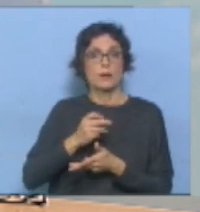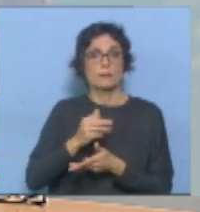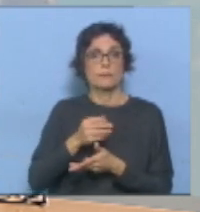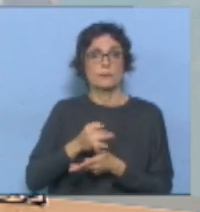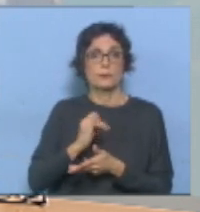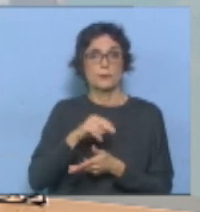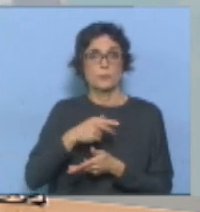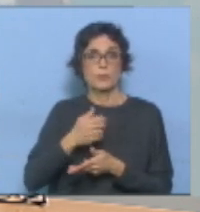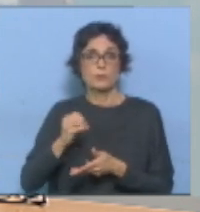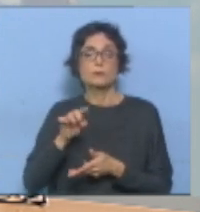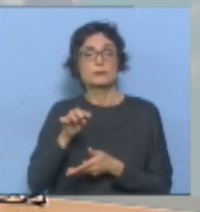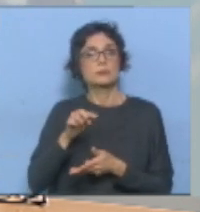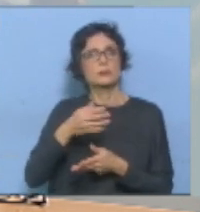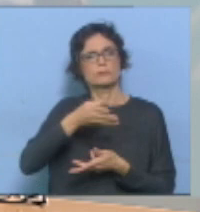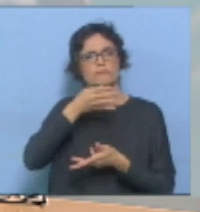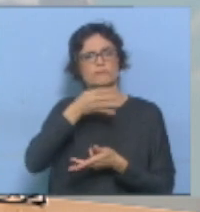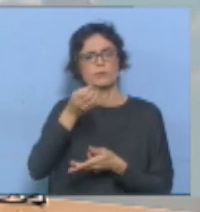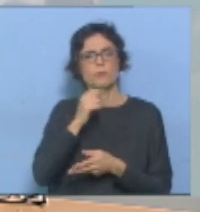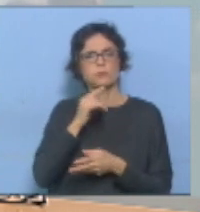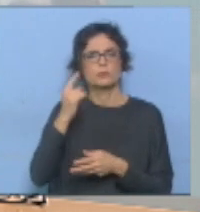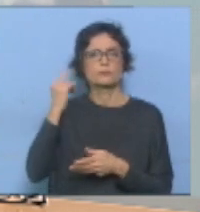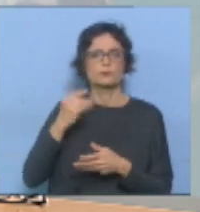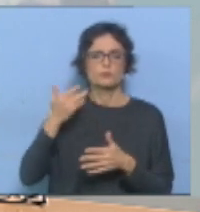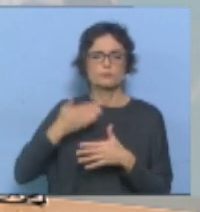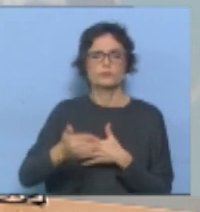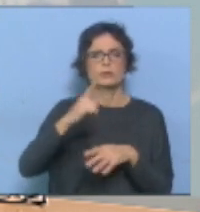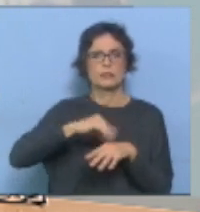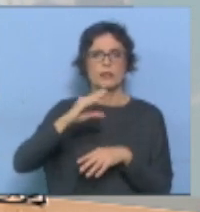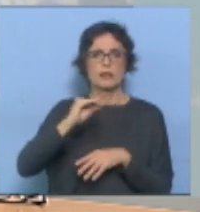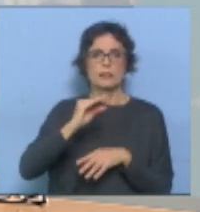segue. Uma conversa para ouvir ao longo desta semana, às